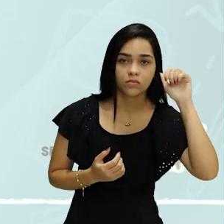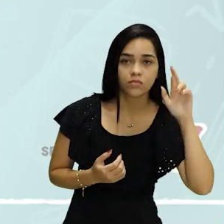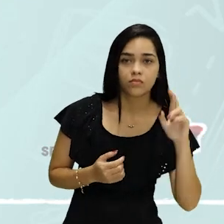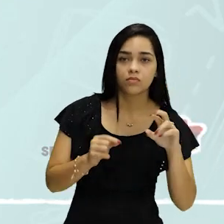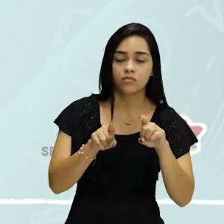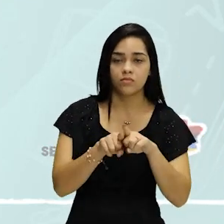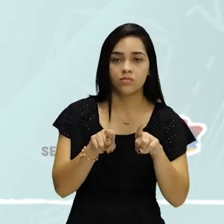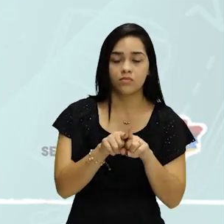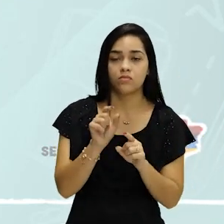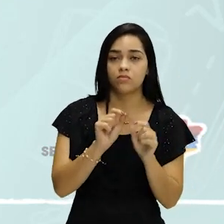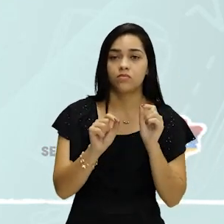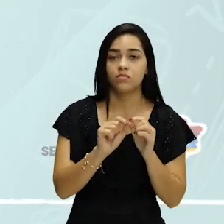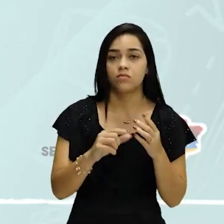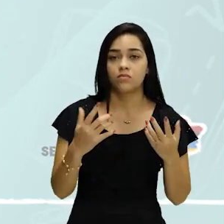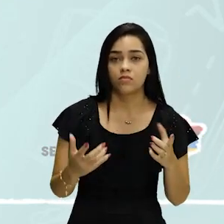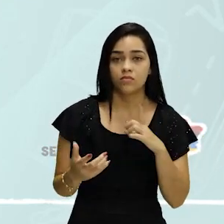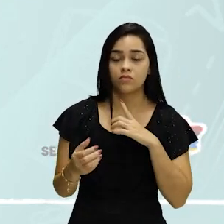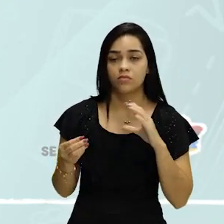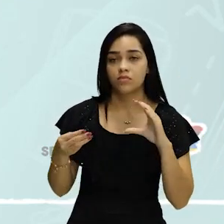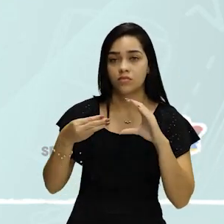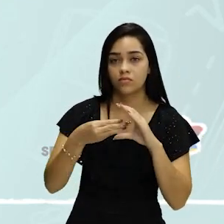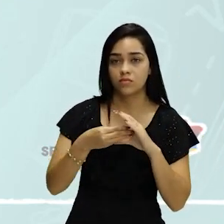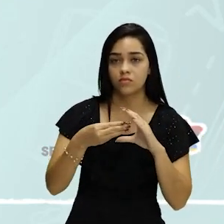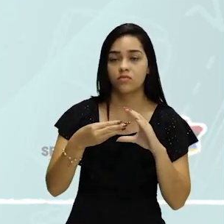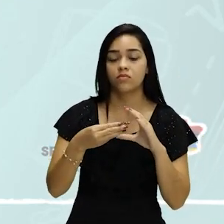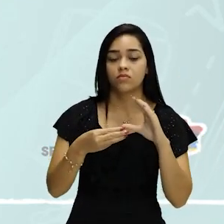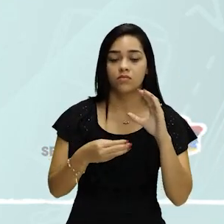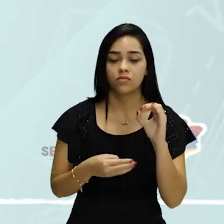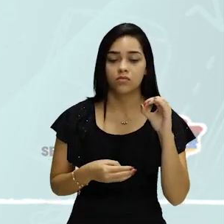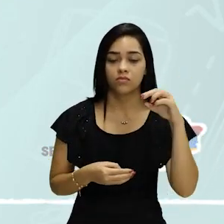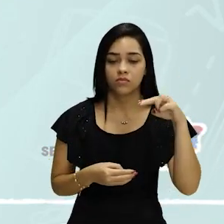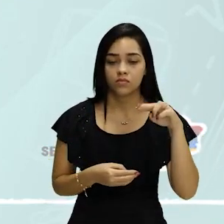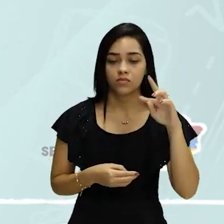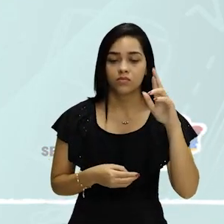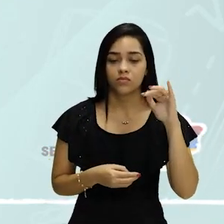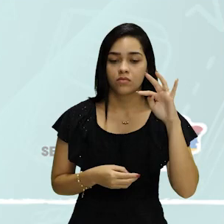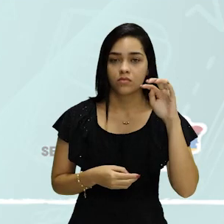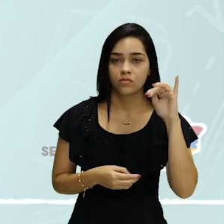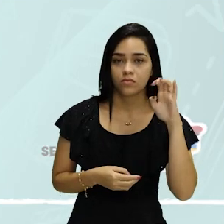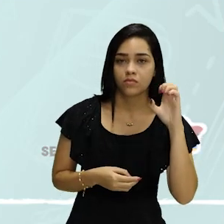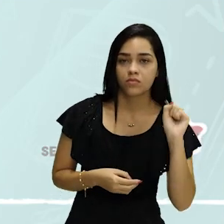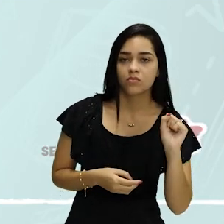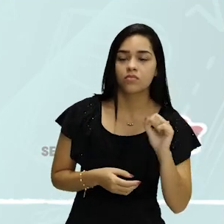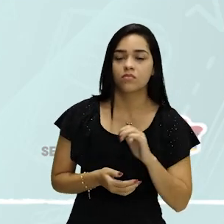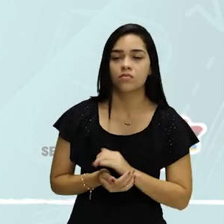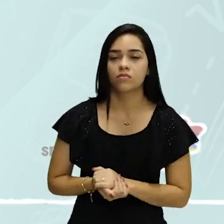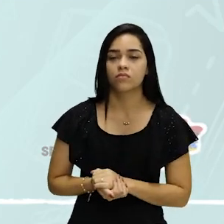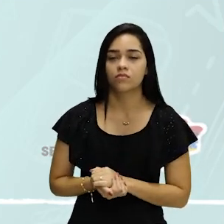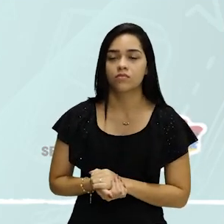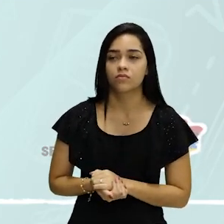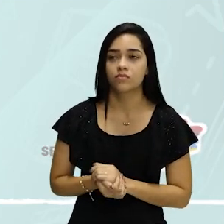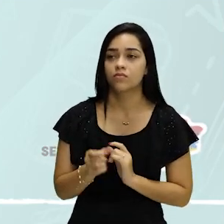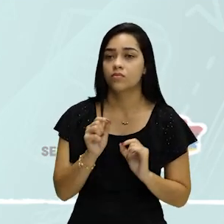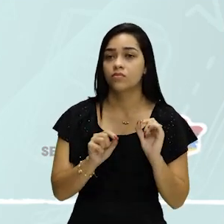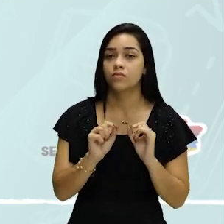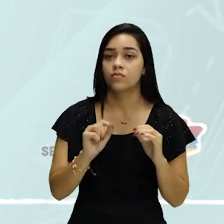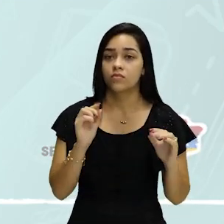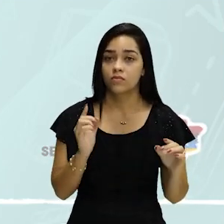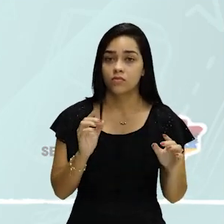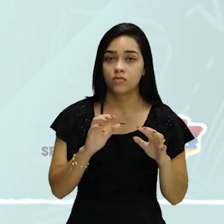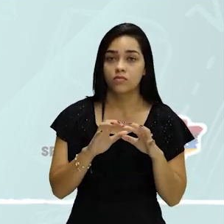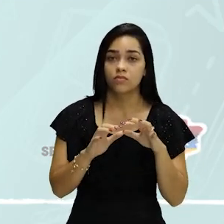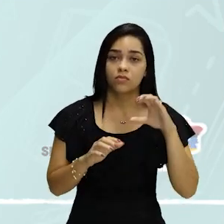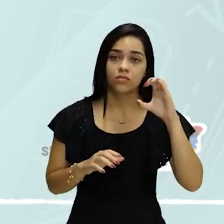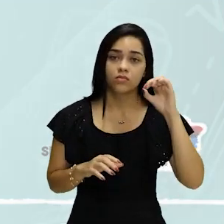musculares, na verdade, são células contráteis. Células contráteis são células que se